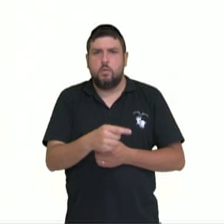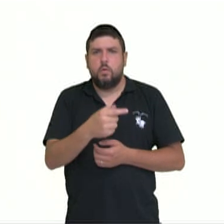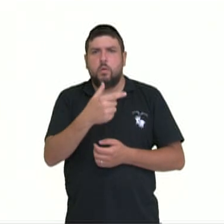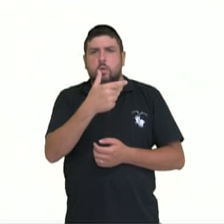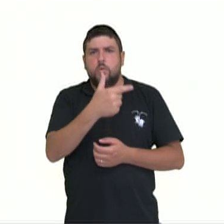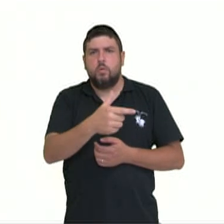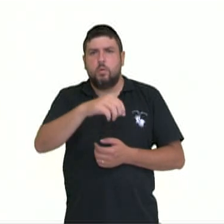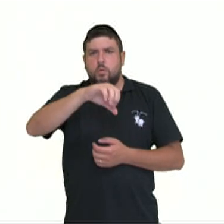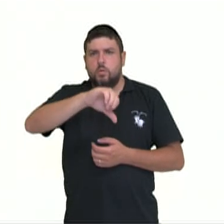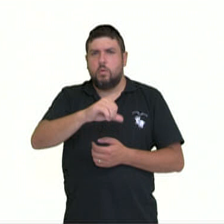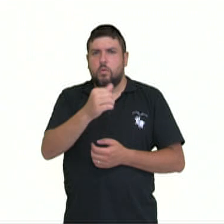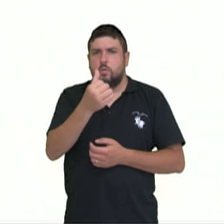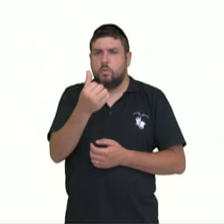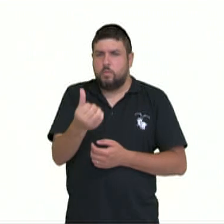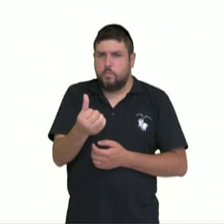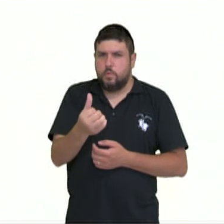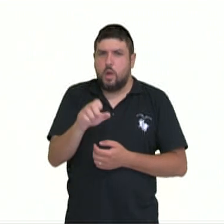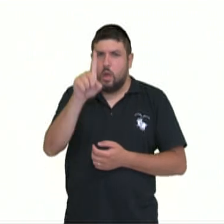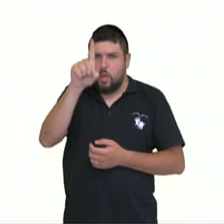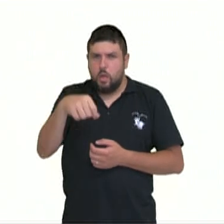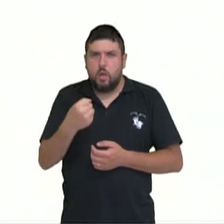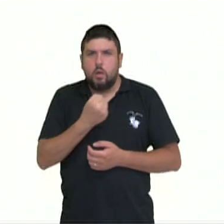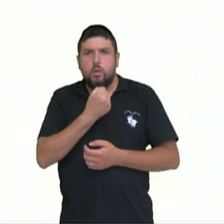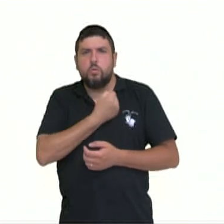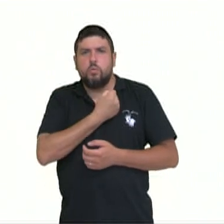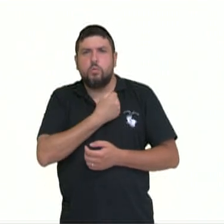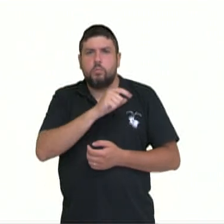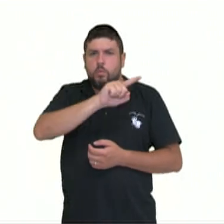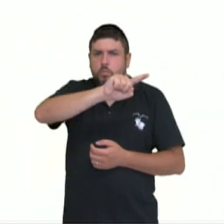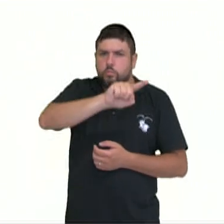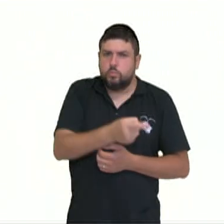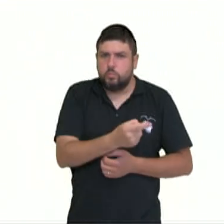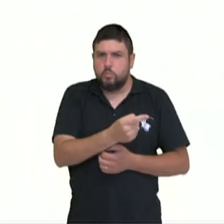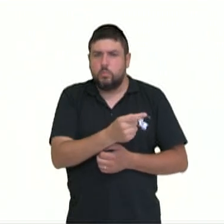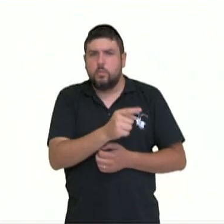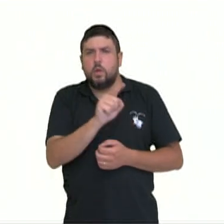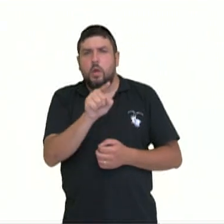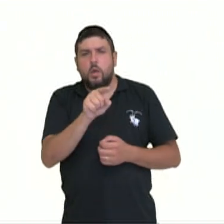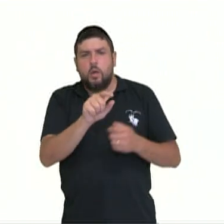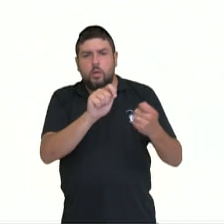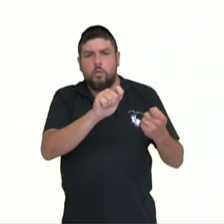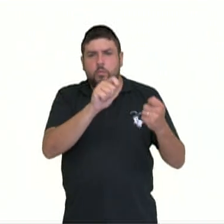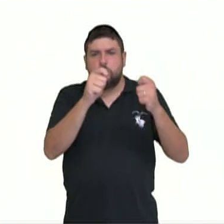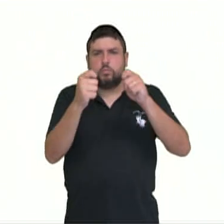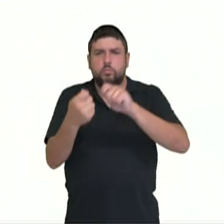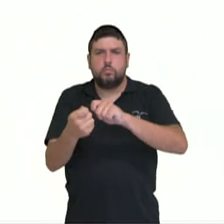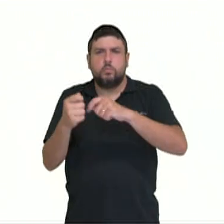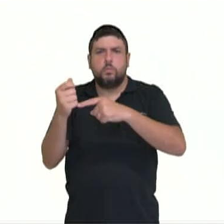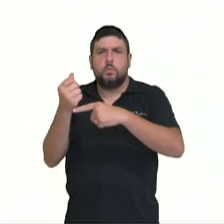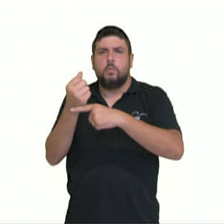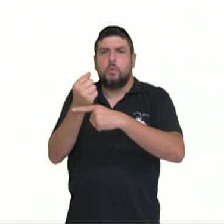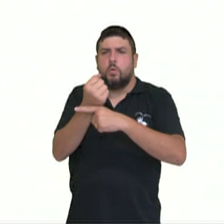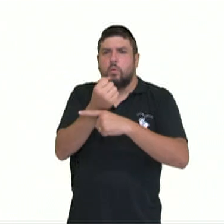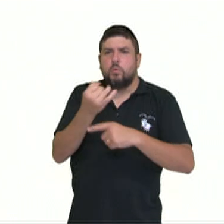0,296 é um número decimal que representa um percentual. Como que eu faço para transformar? Eu vou